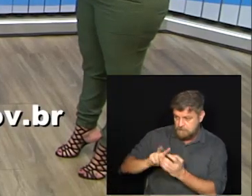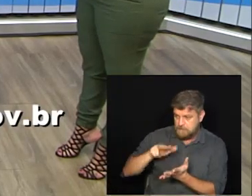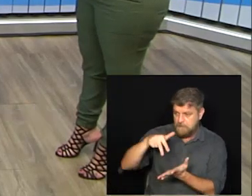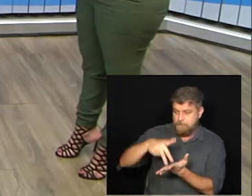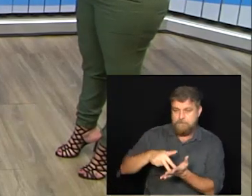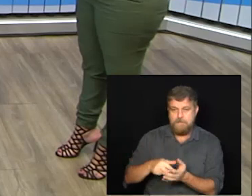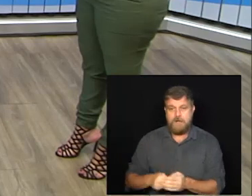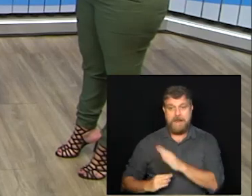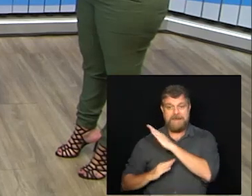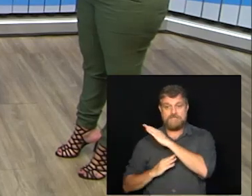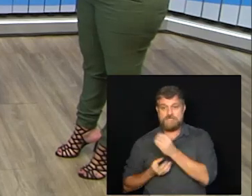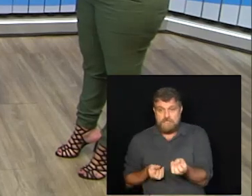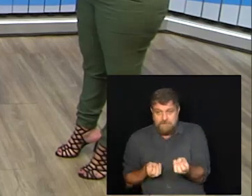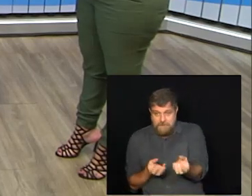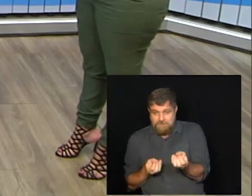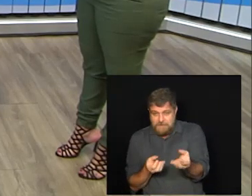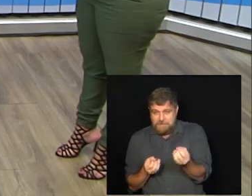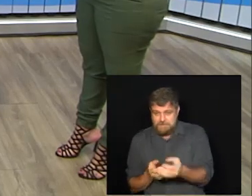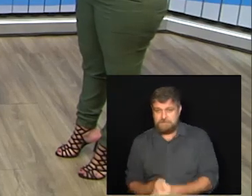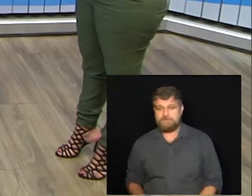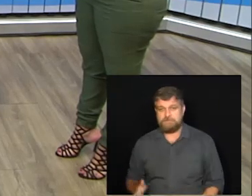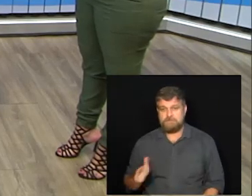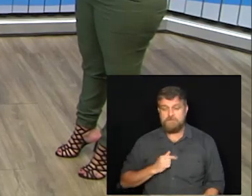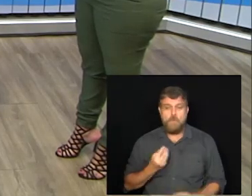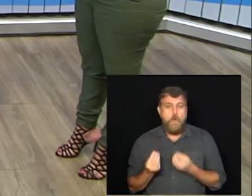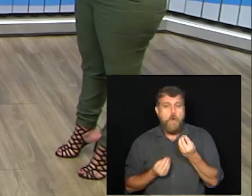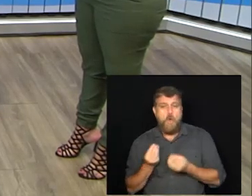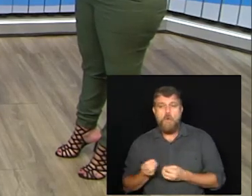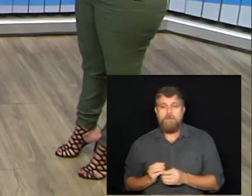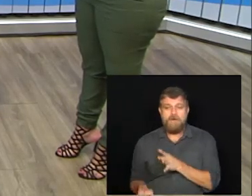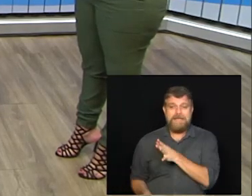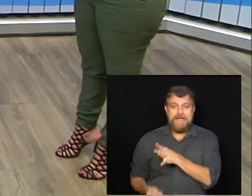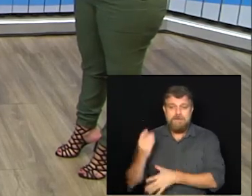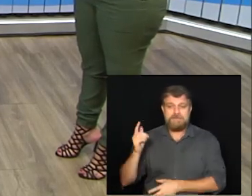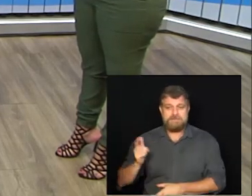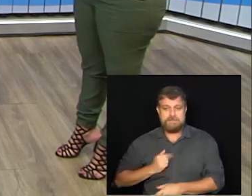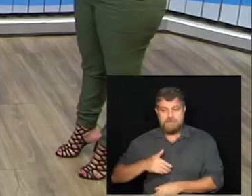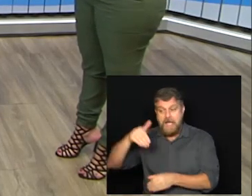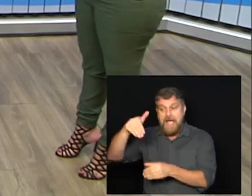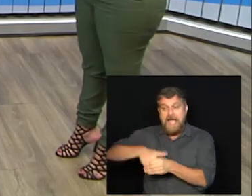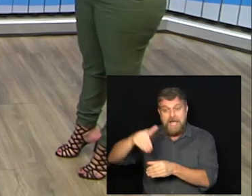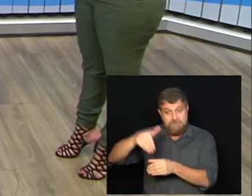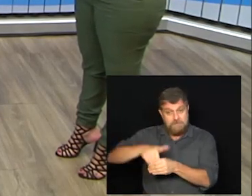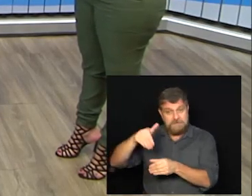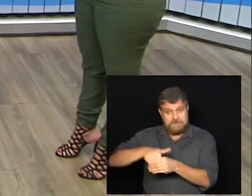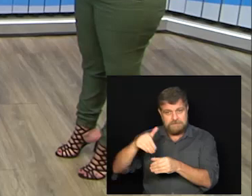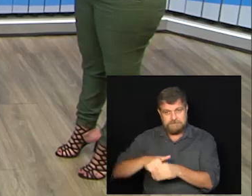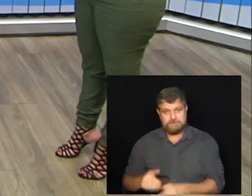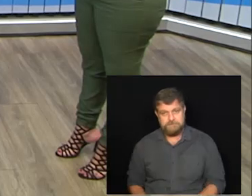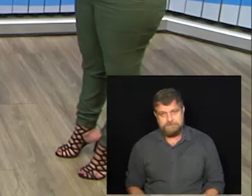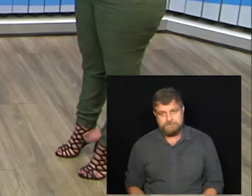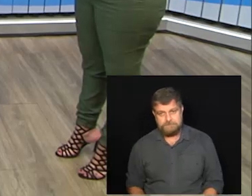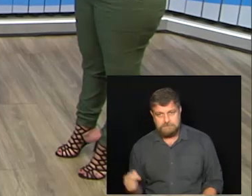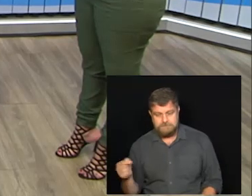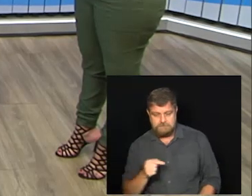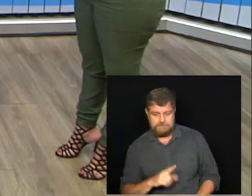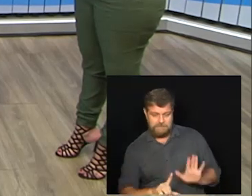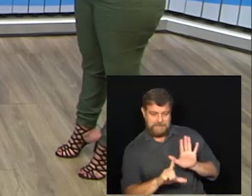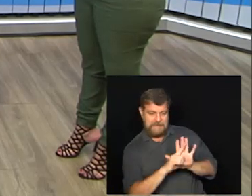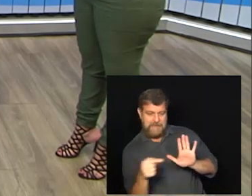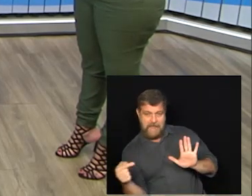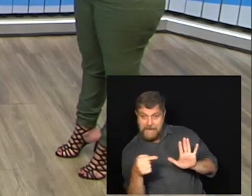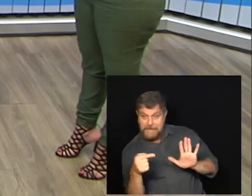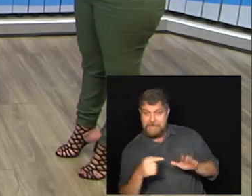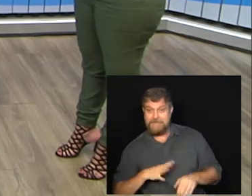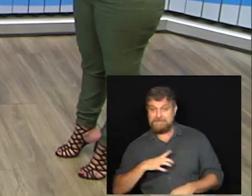do Legislativo? Daqui a pouco a gente volta contando como foi, inclusive, a votação dessa lei que vai permitir